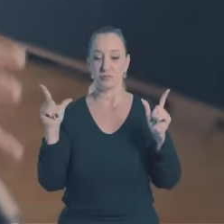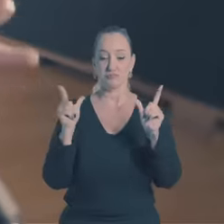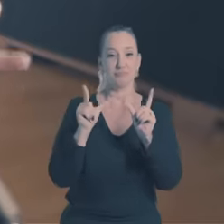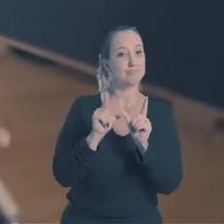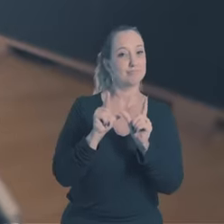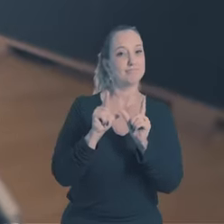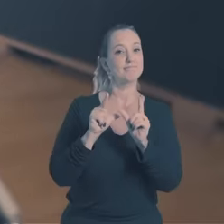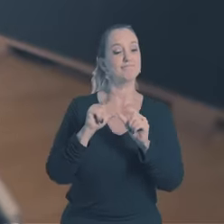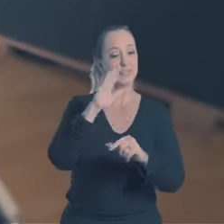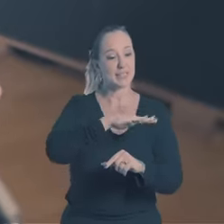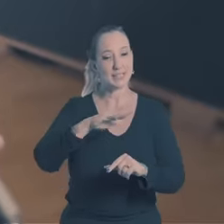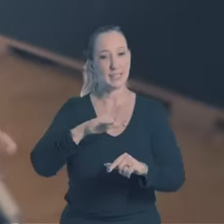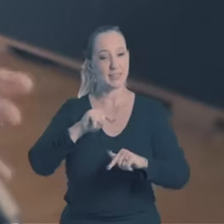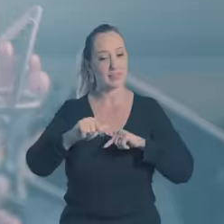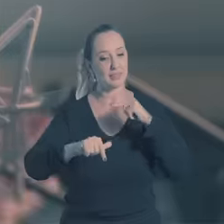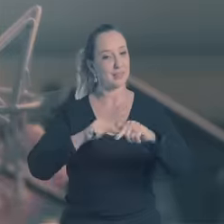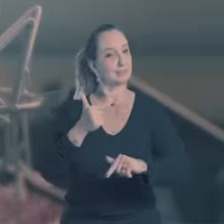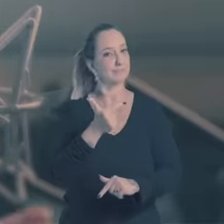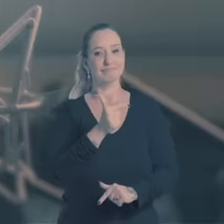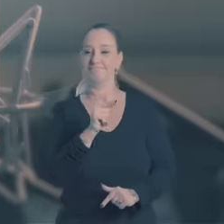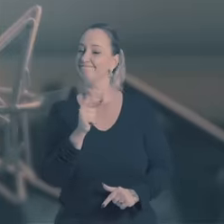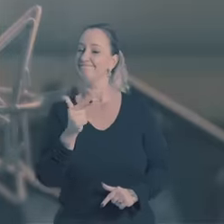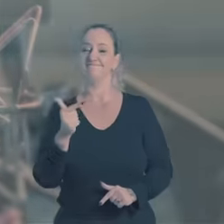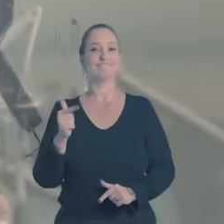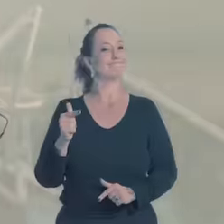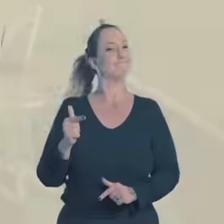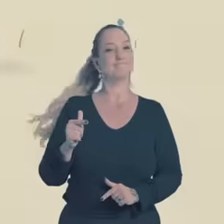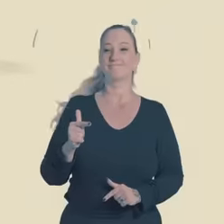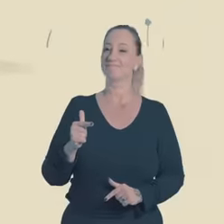resumo, crianças não têm trabalho, não.